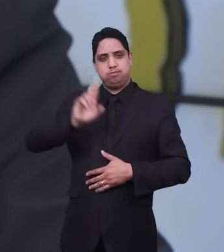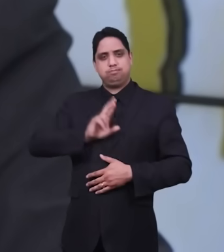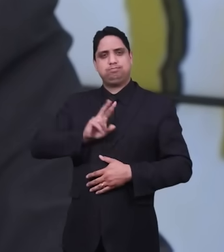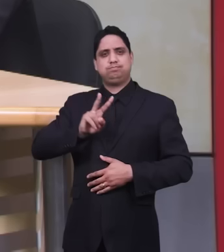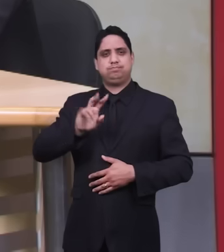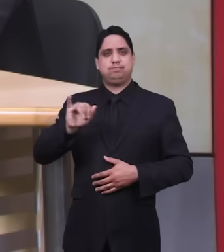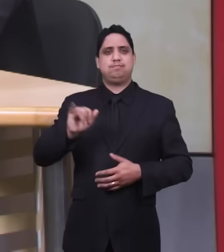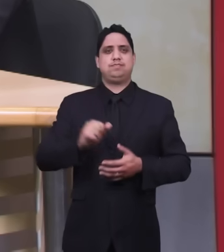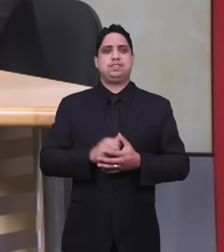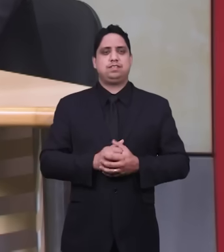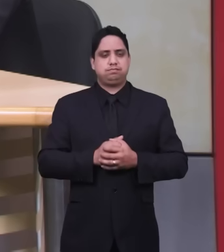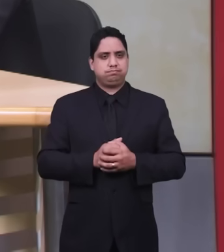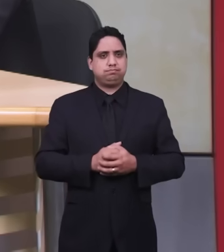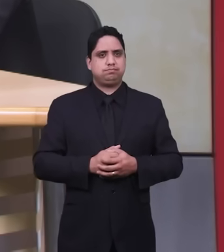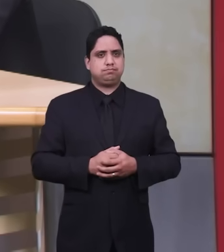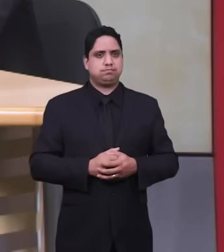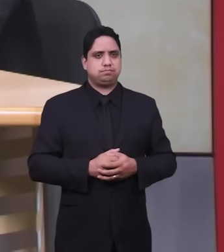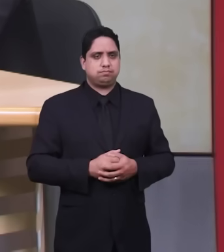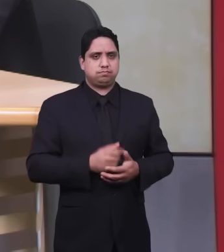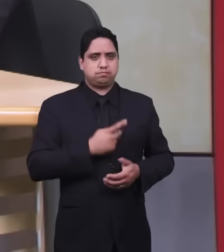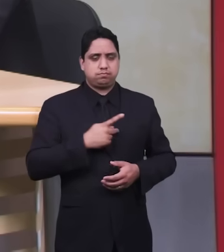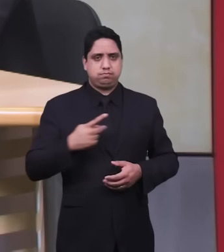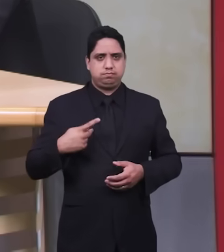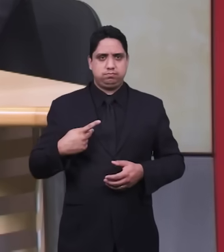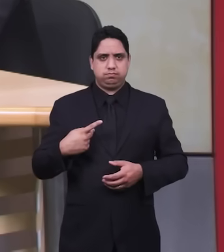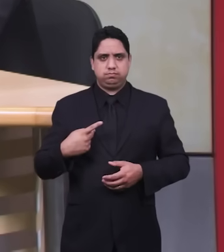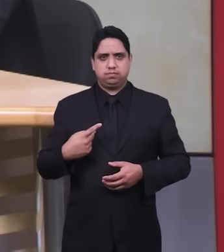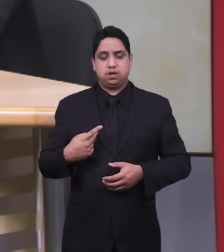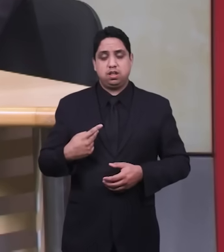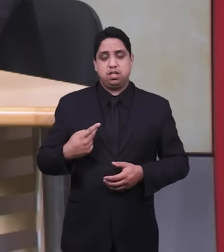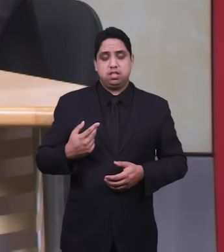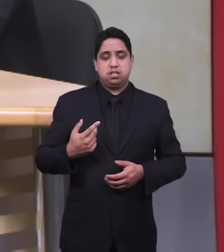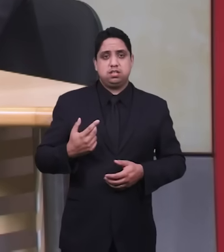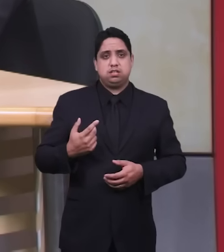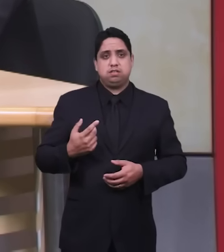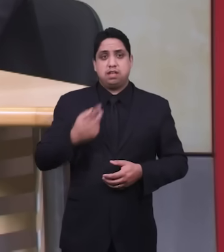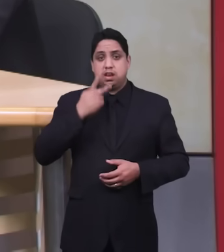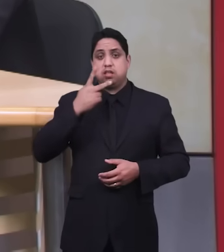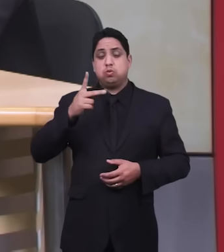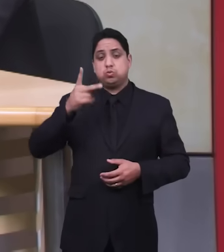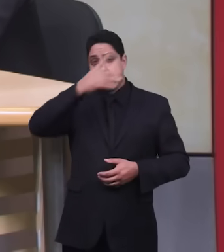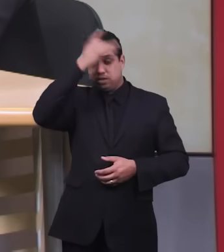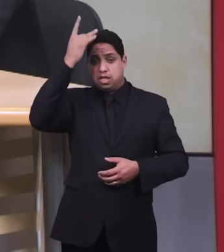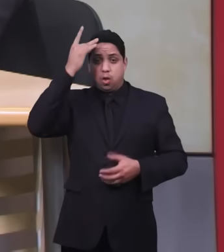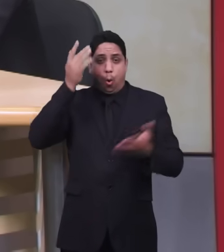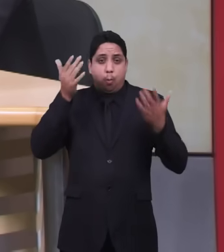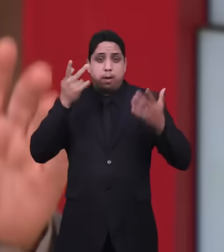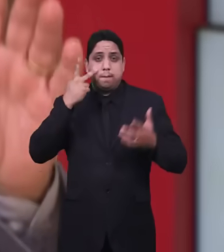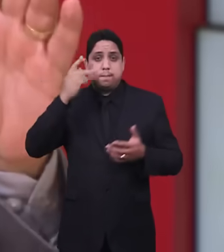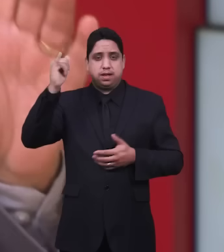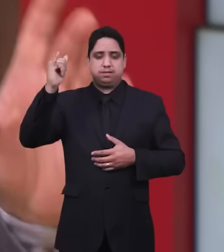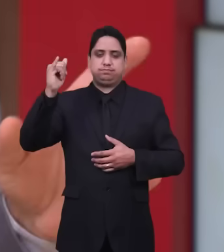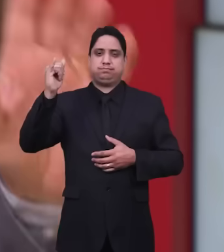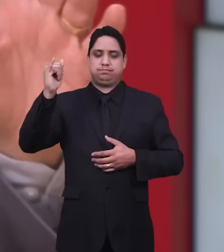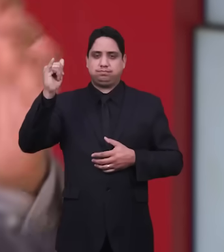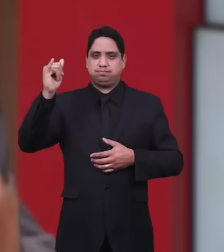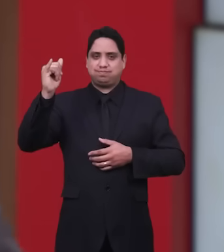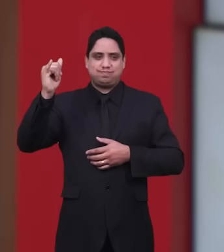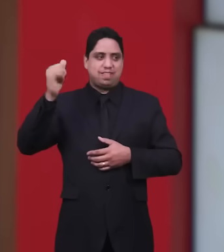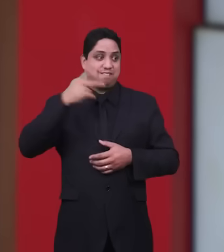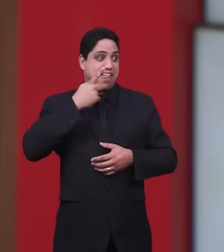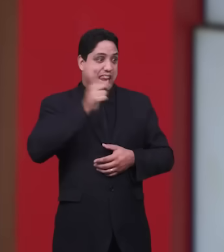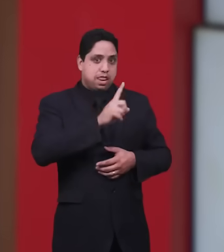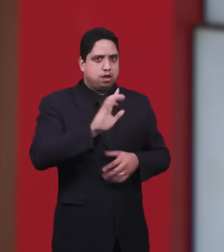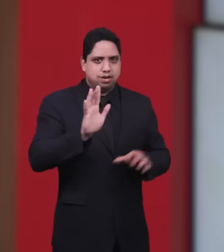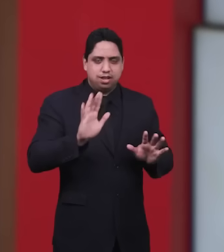atender. Amém? Amém. Concluído, né? Porque é o Espírito Santo, é o Pai e não vai negar. Você pensa assim, ó, não, o Pai não vai